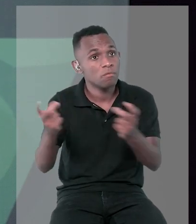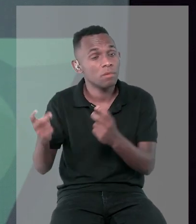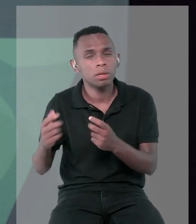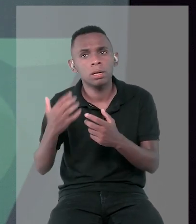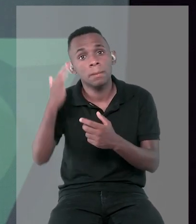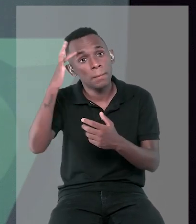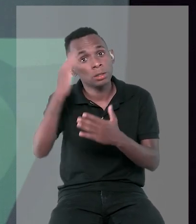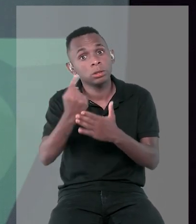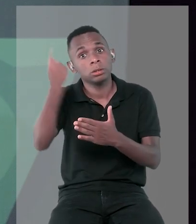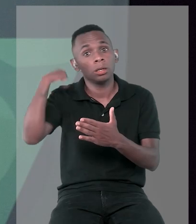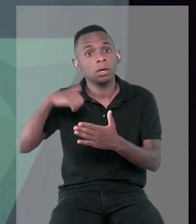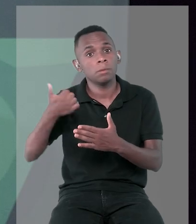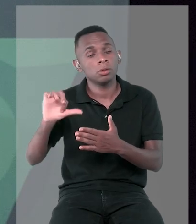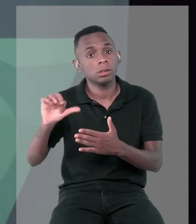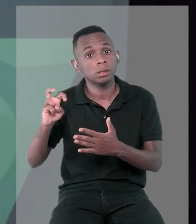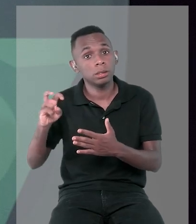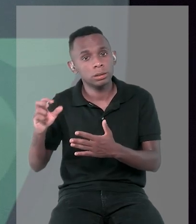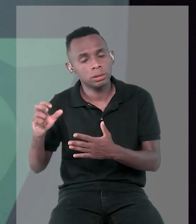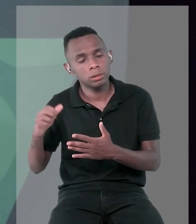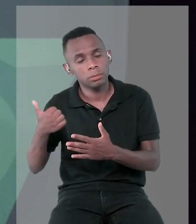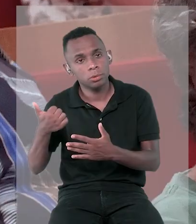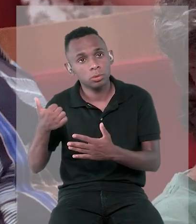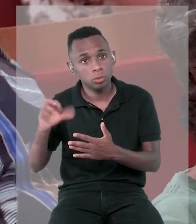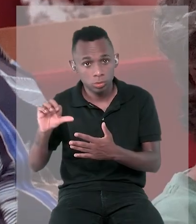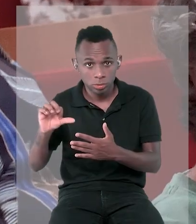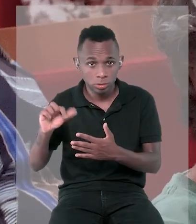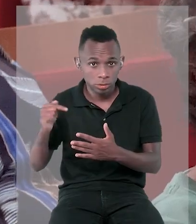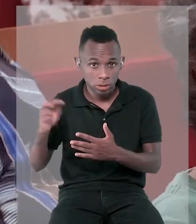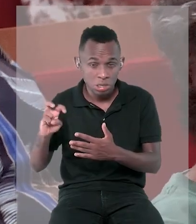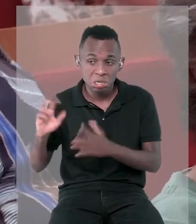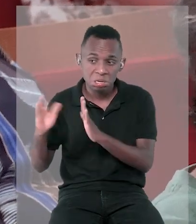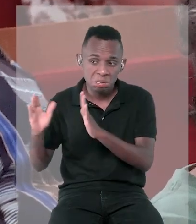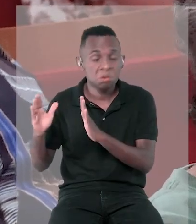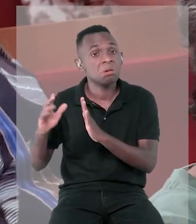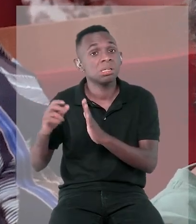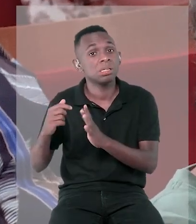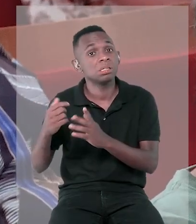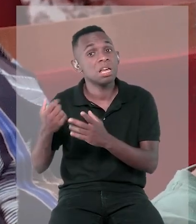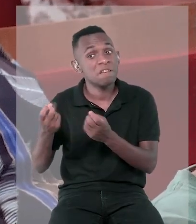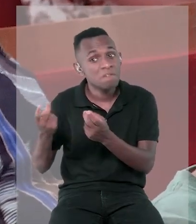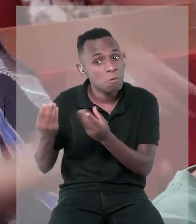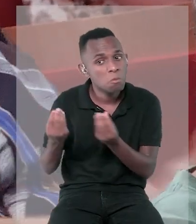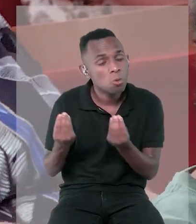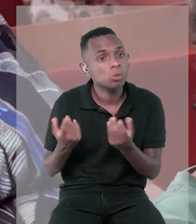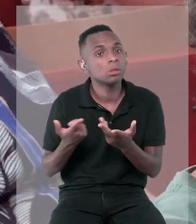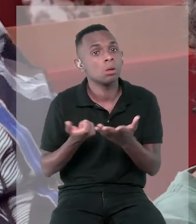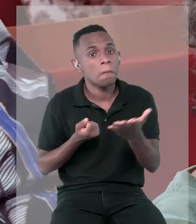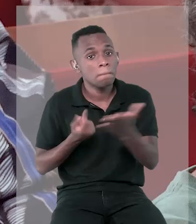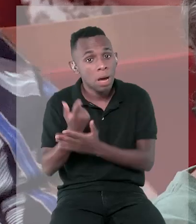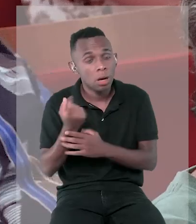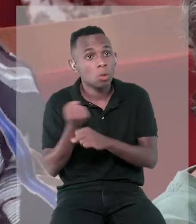que era 100.000 em 1975, 76. Uma espectadora acena em concordância com a fala de